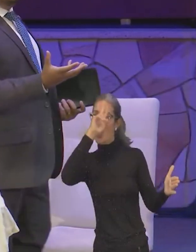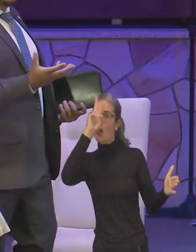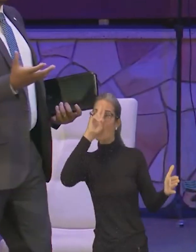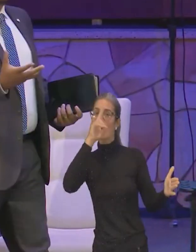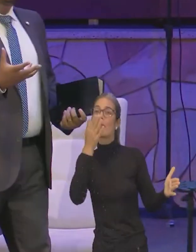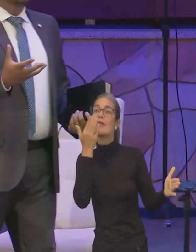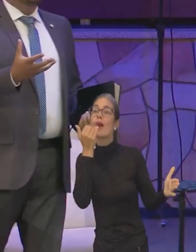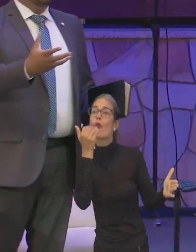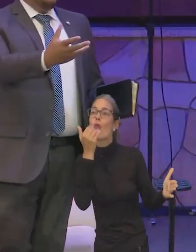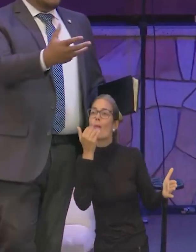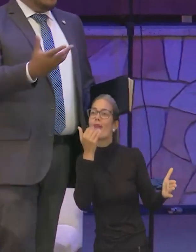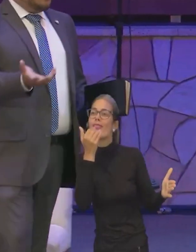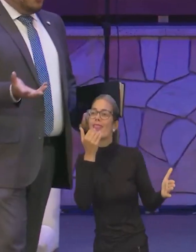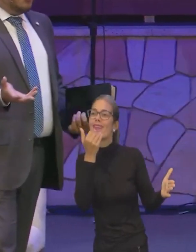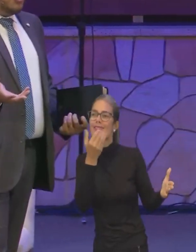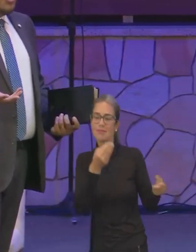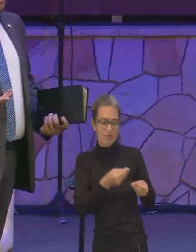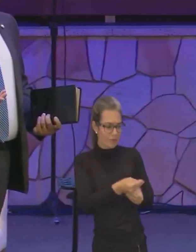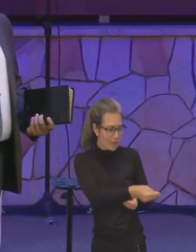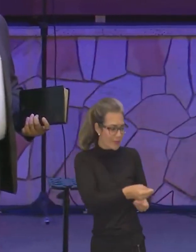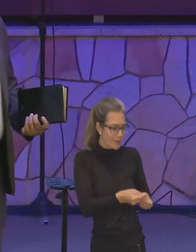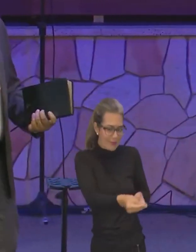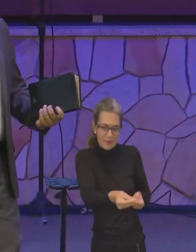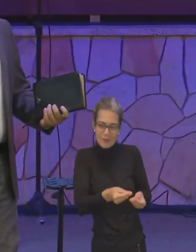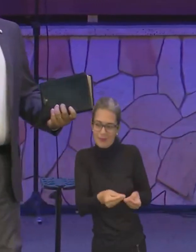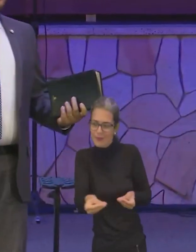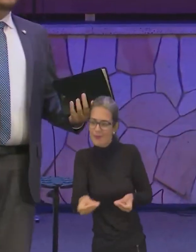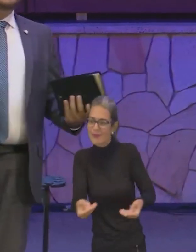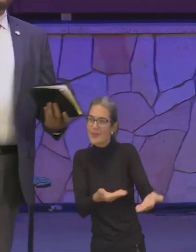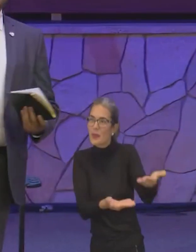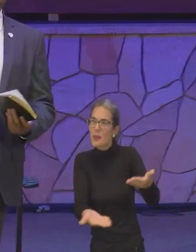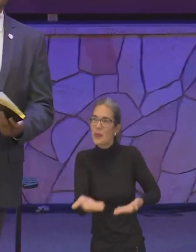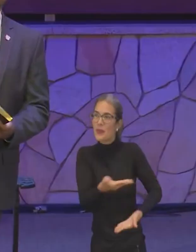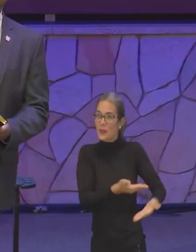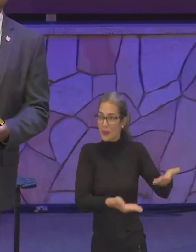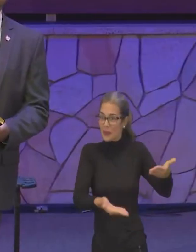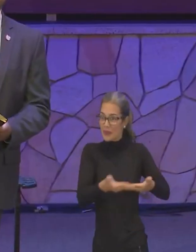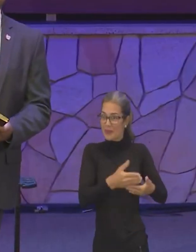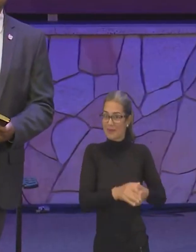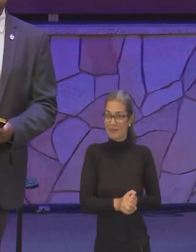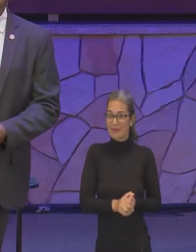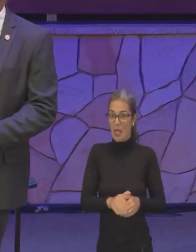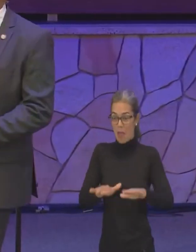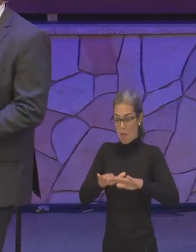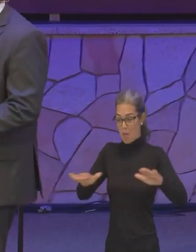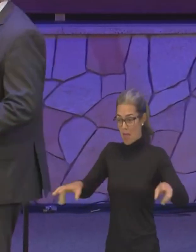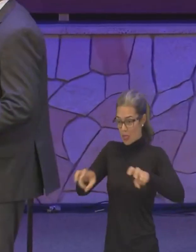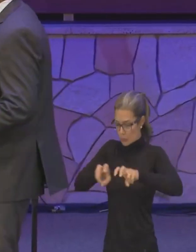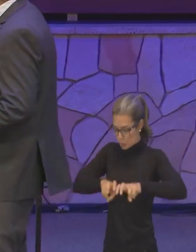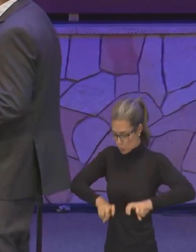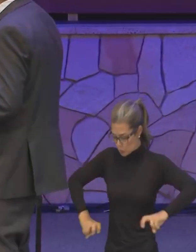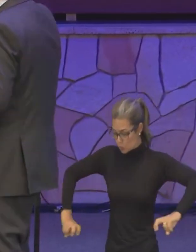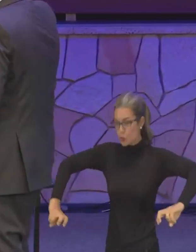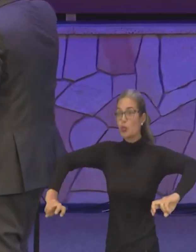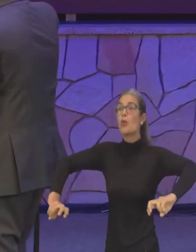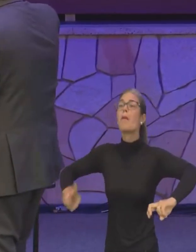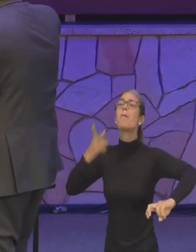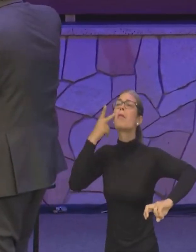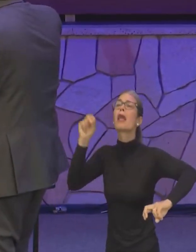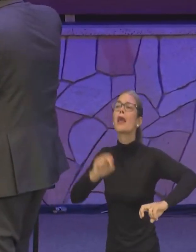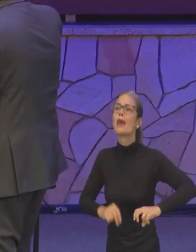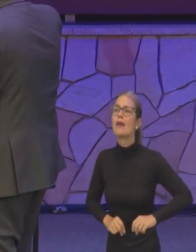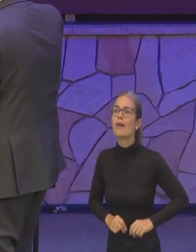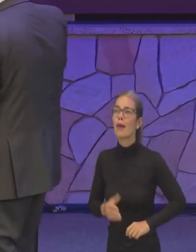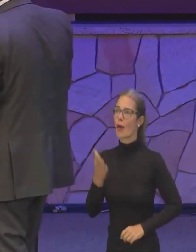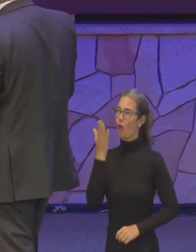nós repartimos uns com os outros. Afinal de contas, nos reunimos ao redor da mesa para nos alimentarmos, para tomarmos o